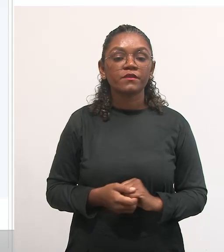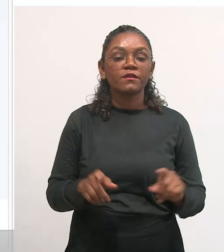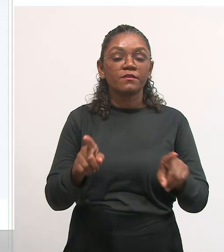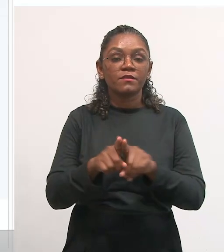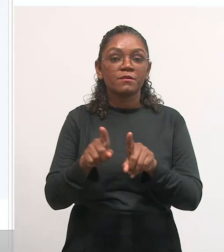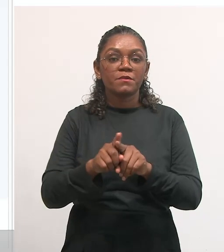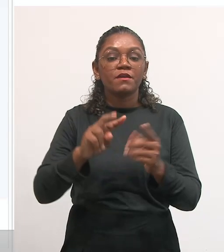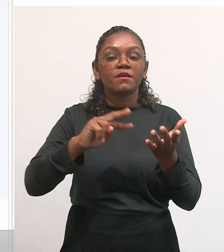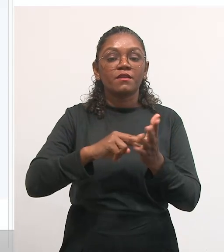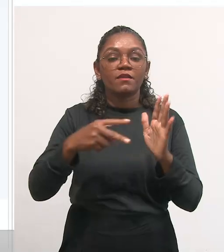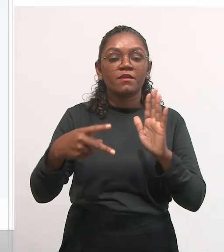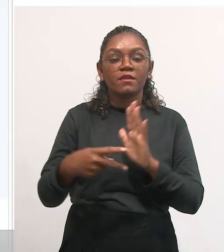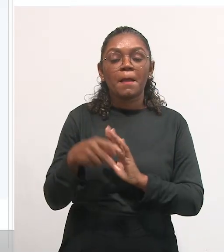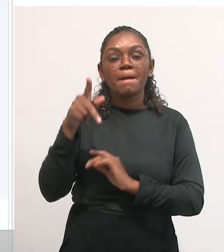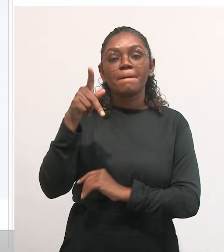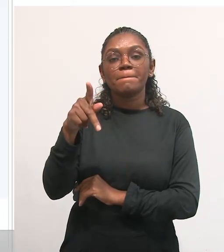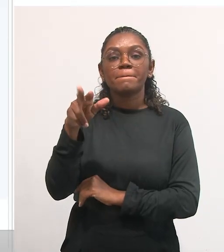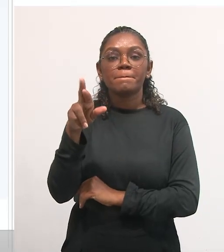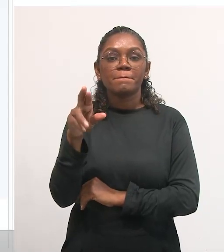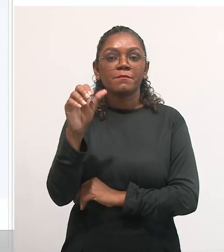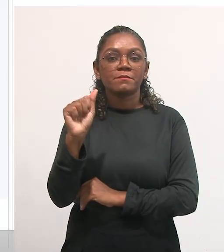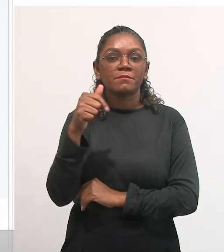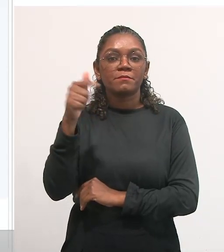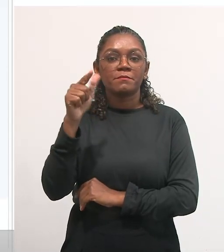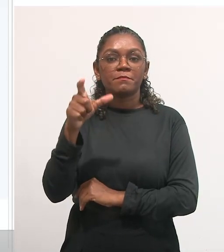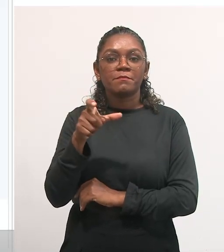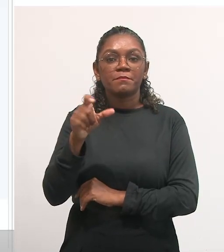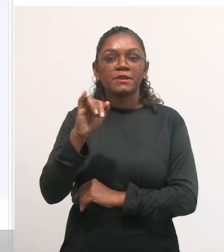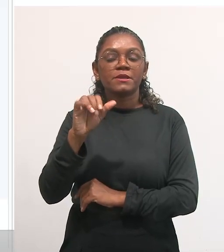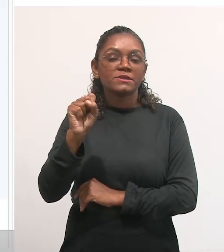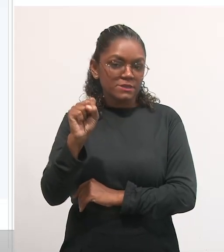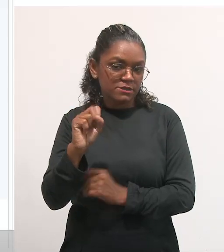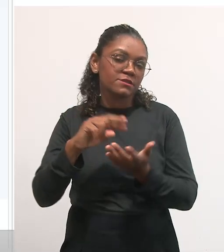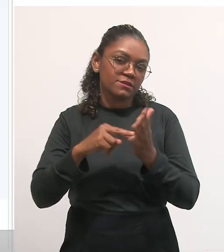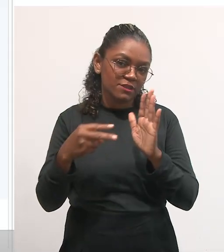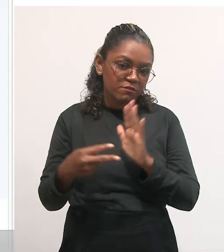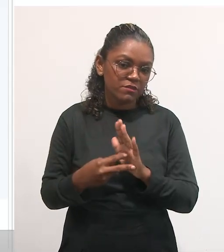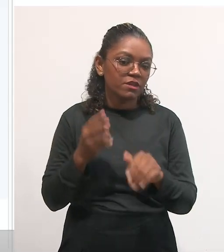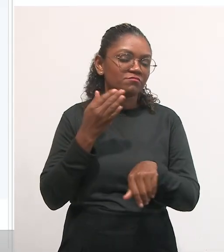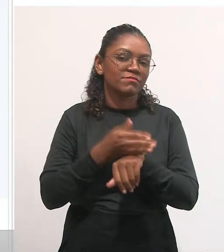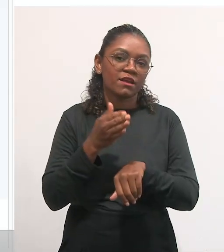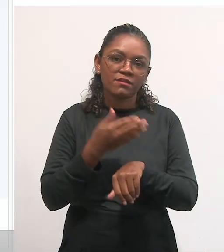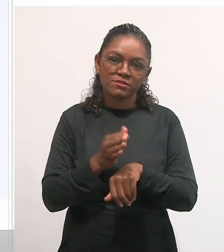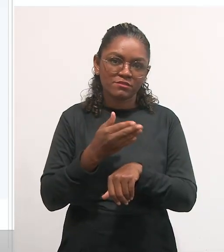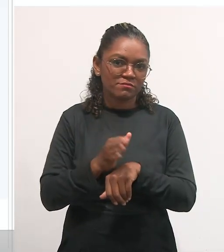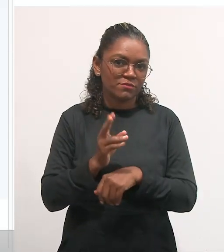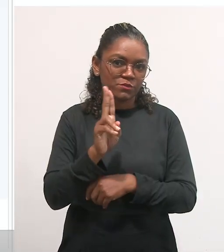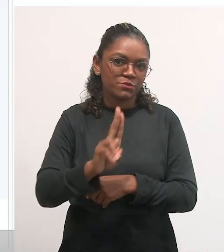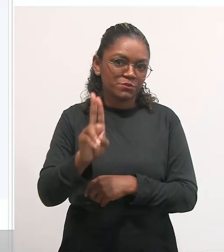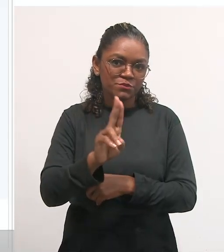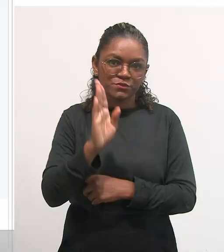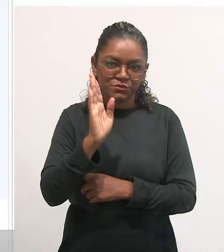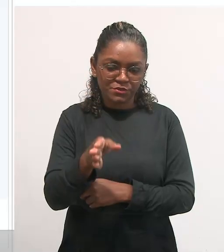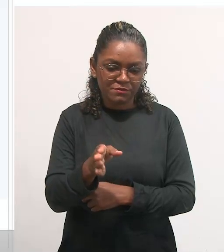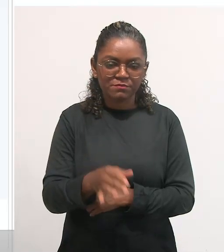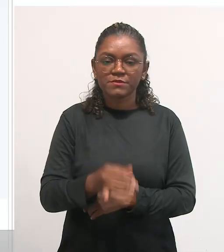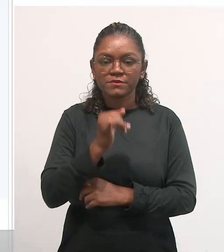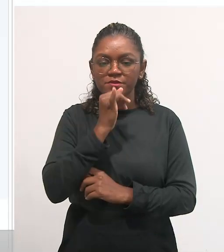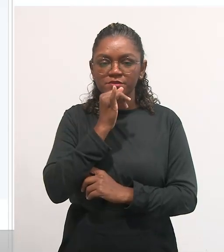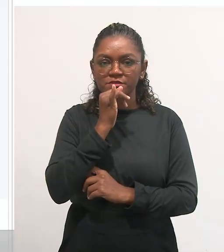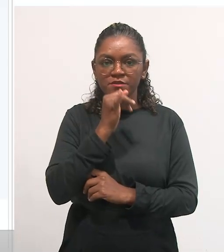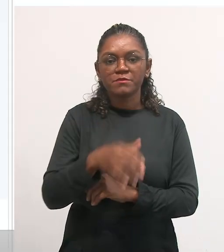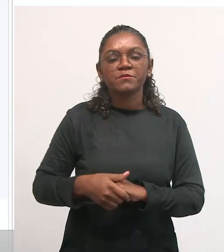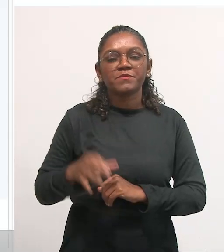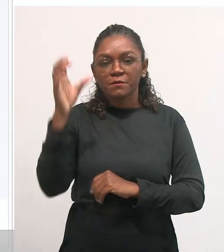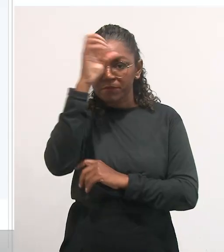Praxis antes que um objeto estático emanado de um modelo coerente de pensar a educação ou as